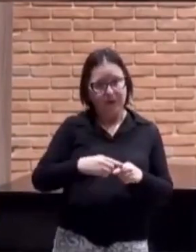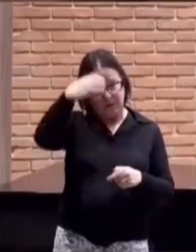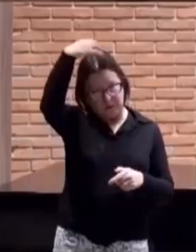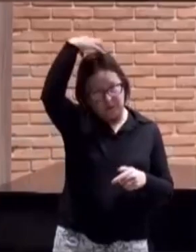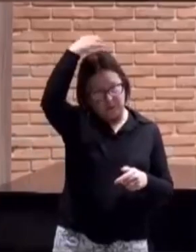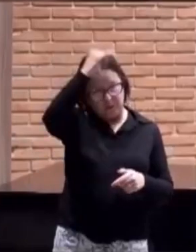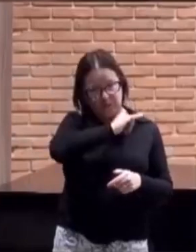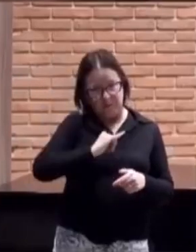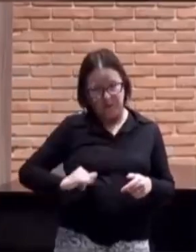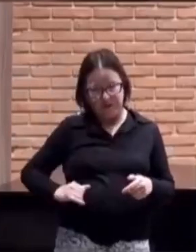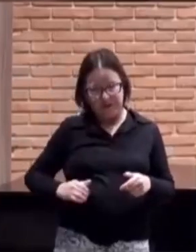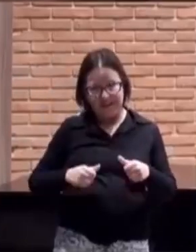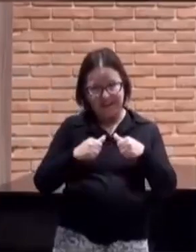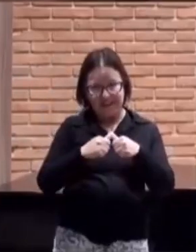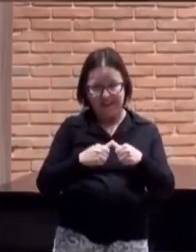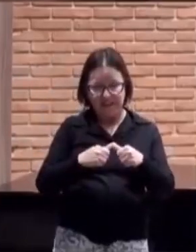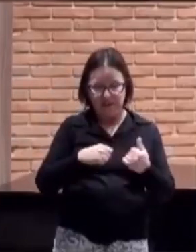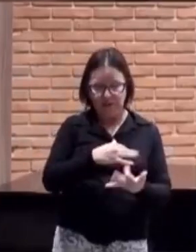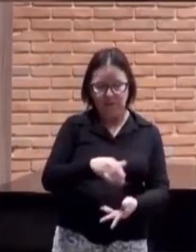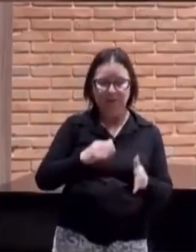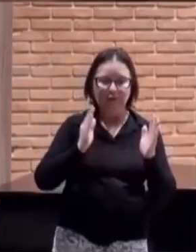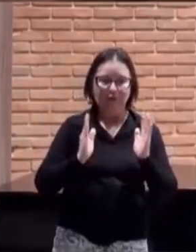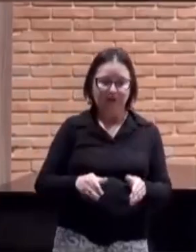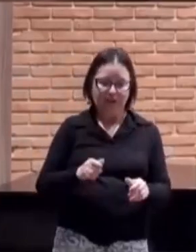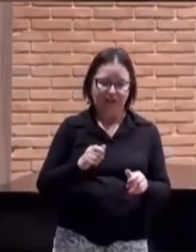mundo já está julgado.